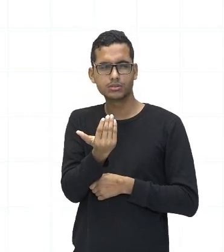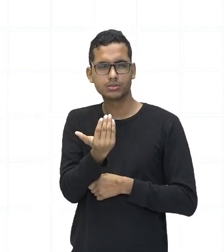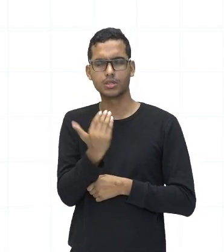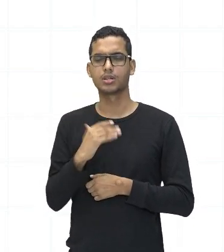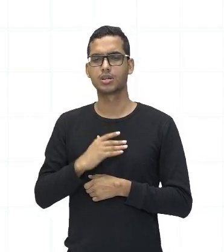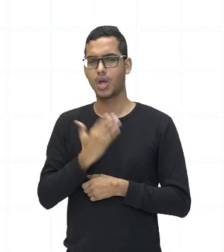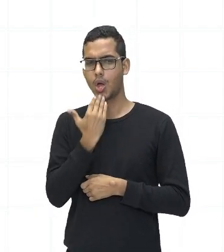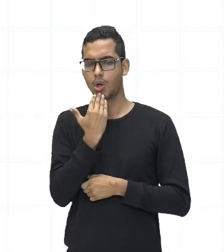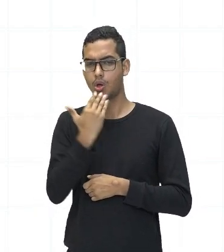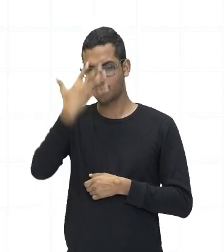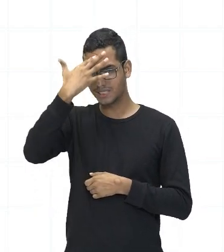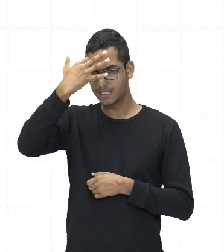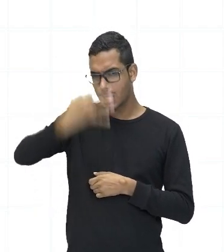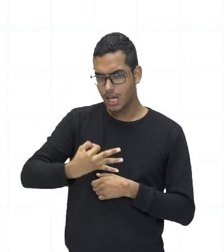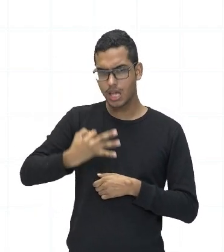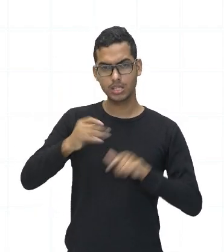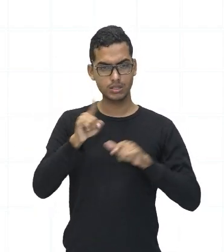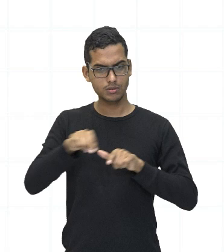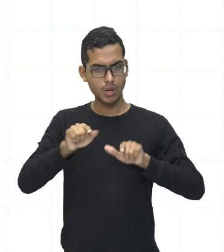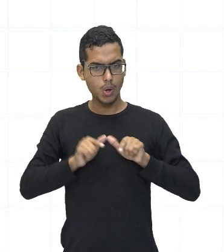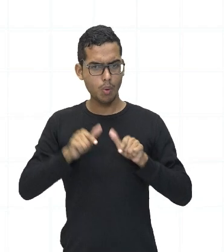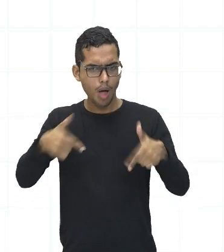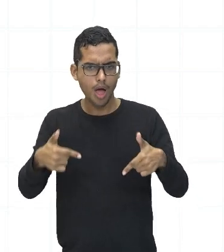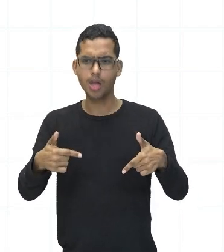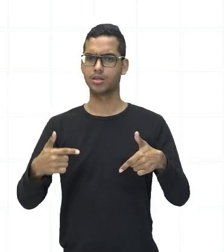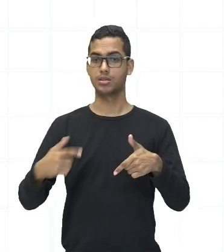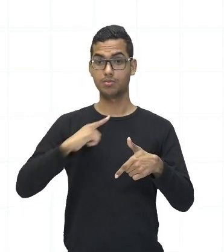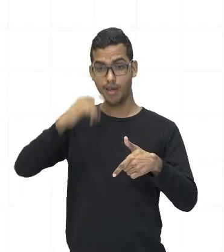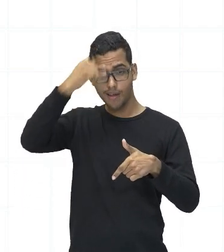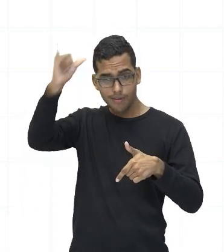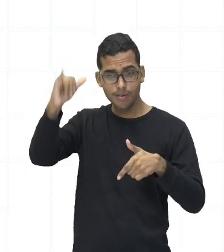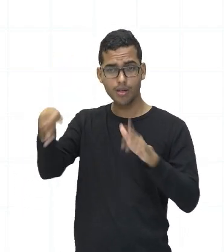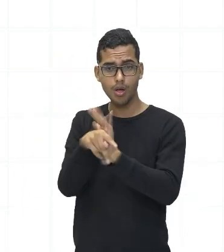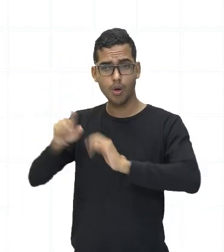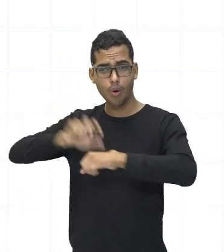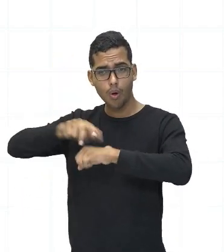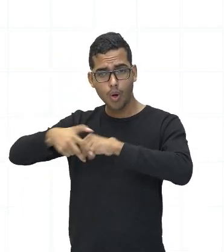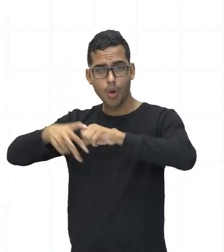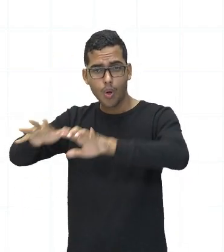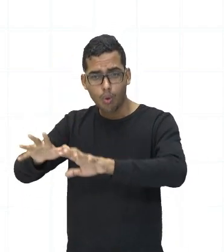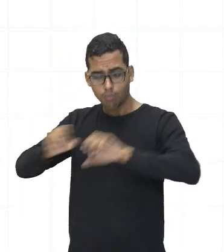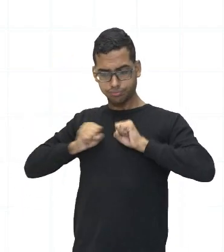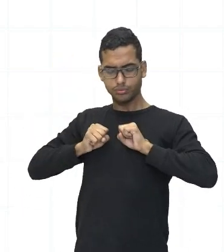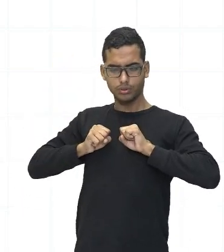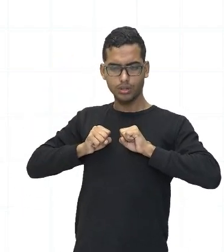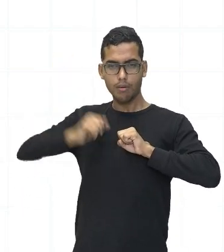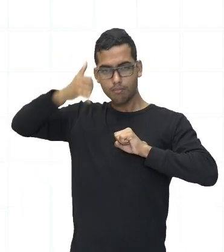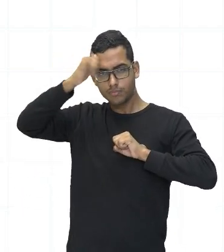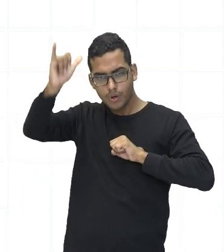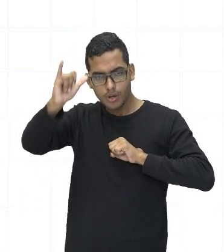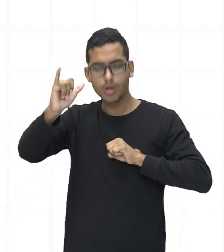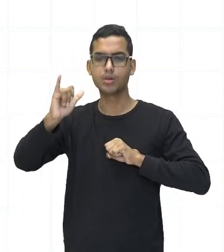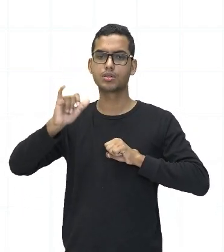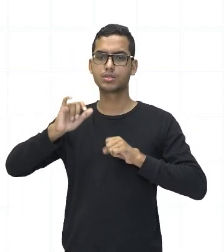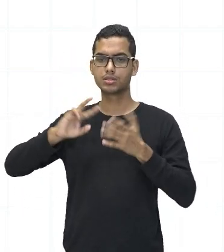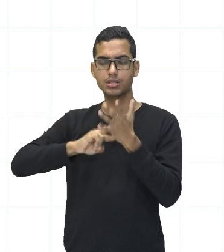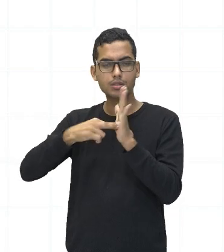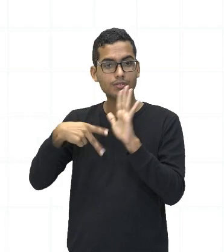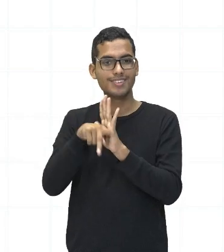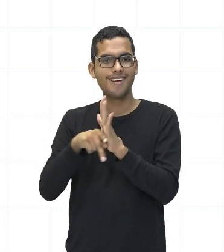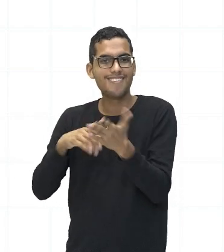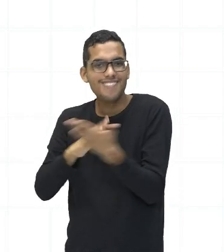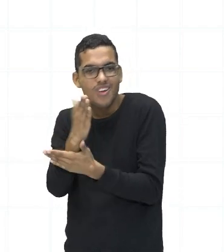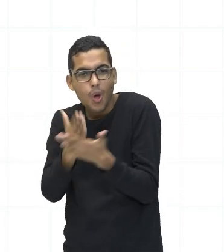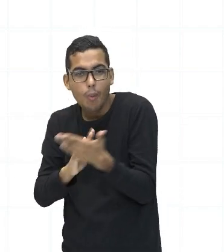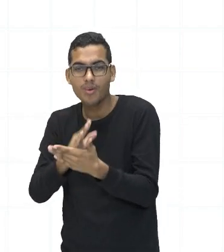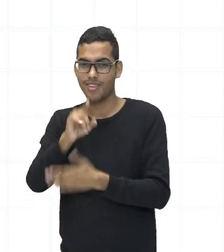fizer isso, né, de combater a dengue, o mosquito não vai aí incomodar, não vai te atrapalhar. Então, é